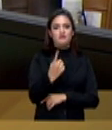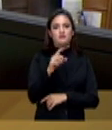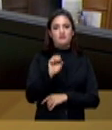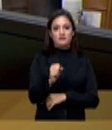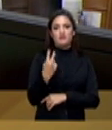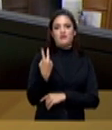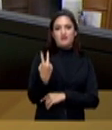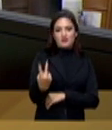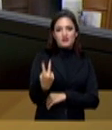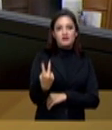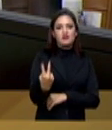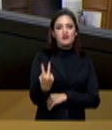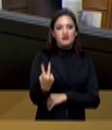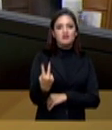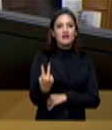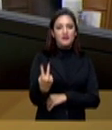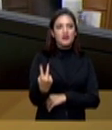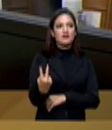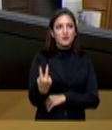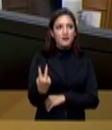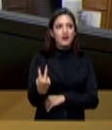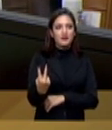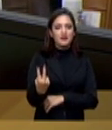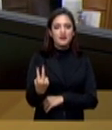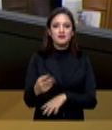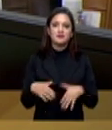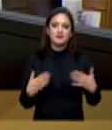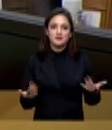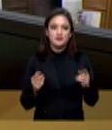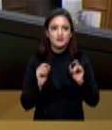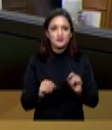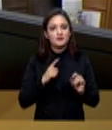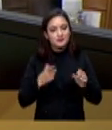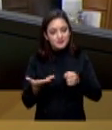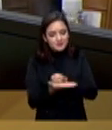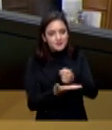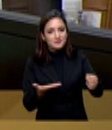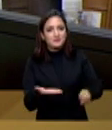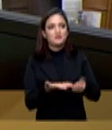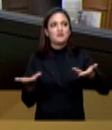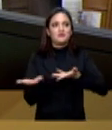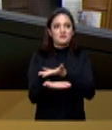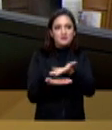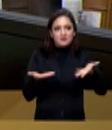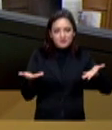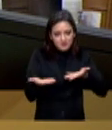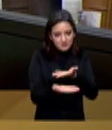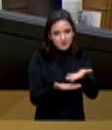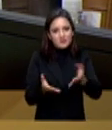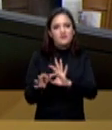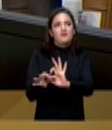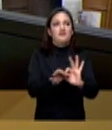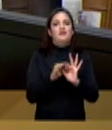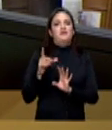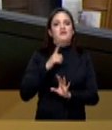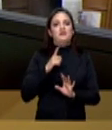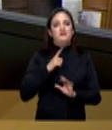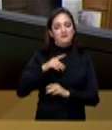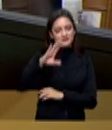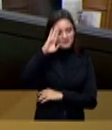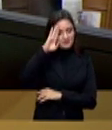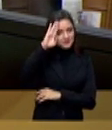5182 e portanto até mesmo pelo princípio da colegialidade sendo esta a compreensão